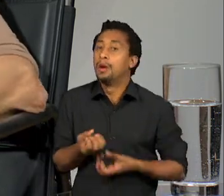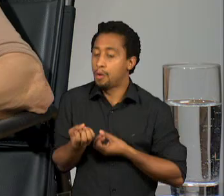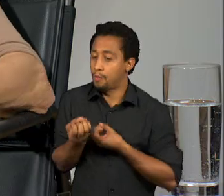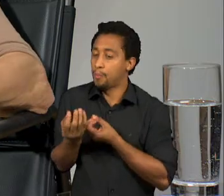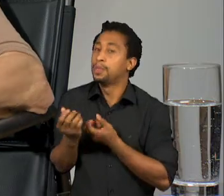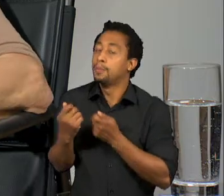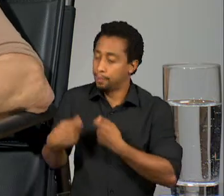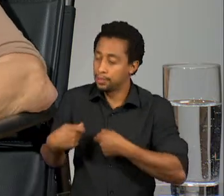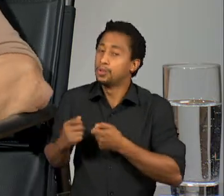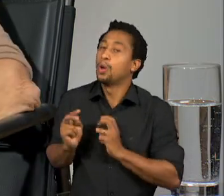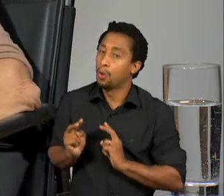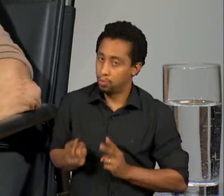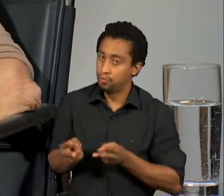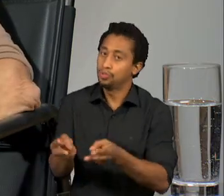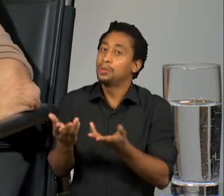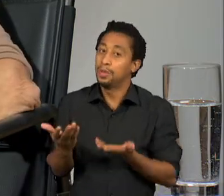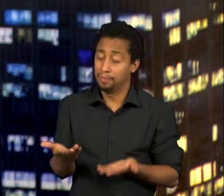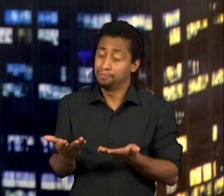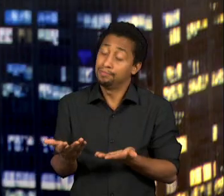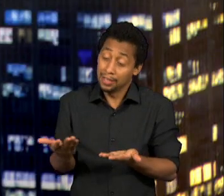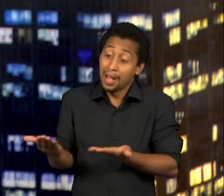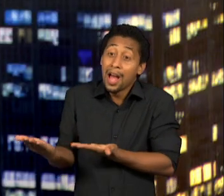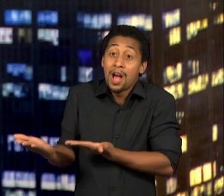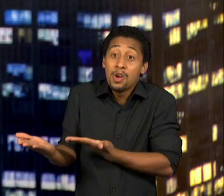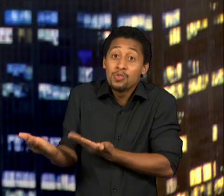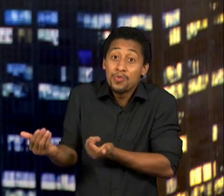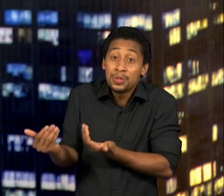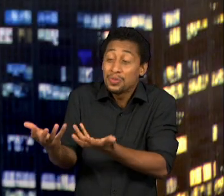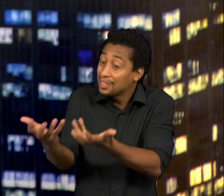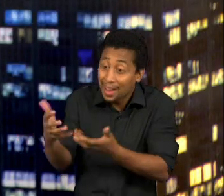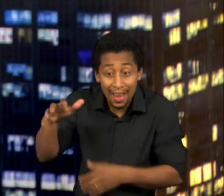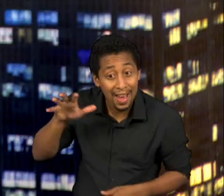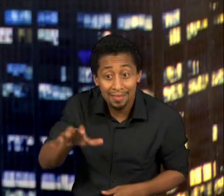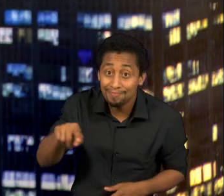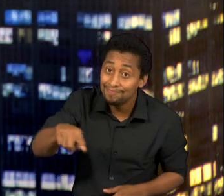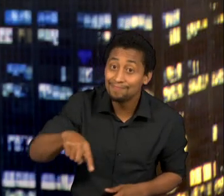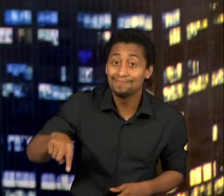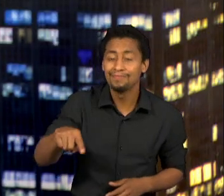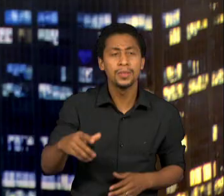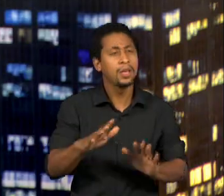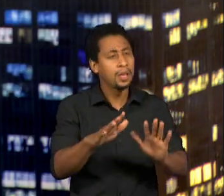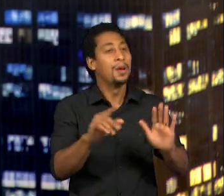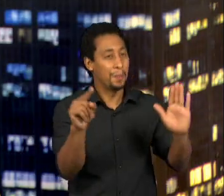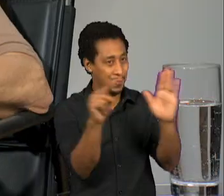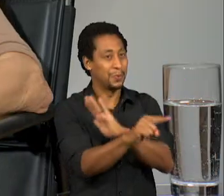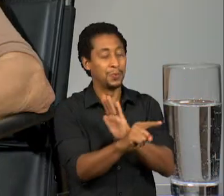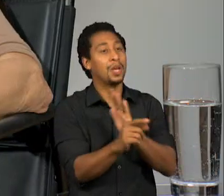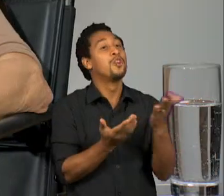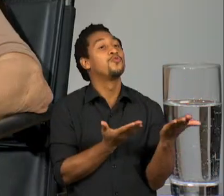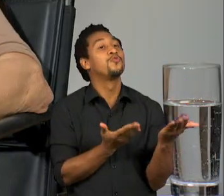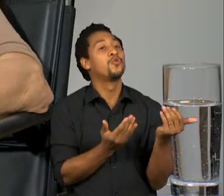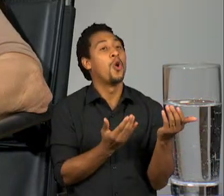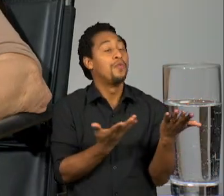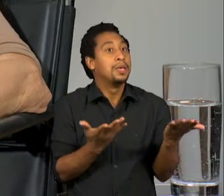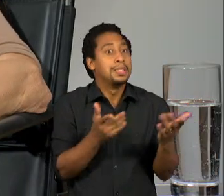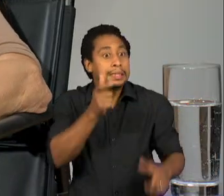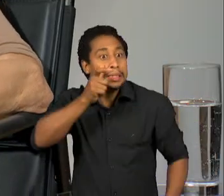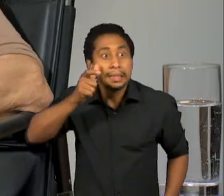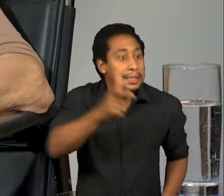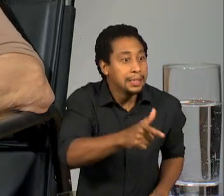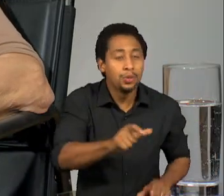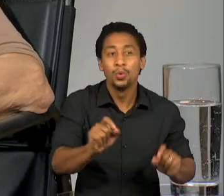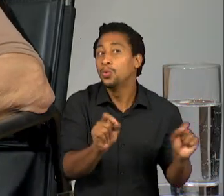por aí que os jovens vão. Era exatamente isso aí que eu gostaria de chegar, né? O que atrai os jovens? O que atrai os